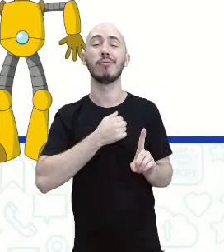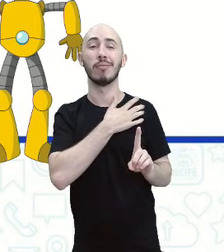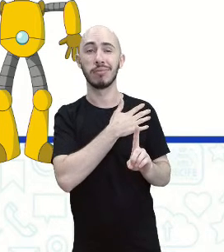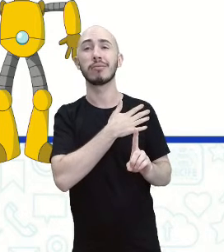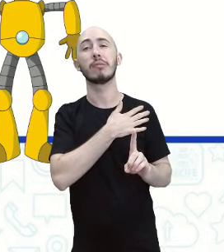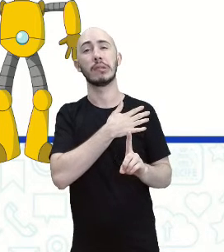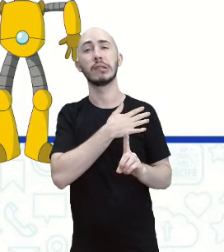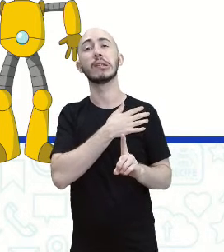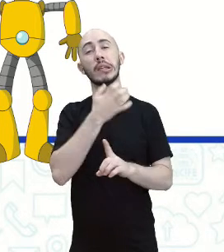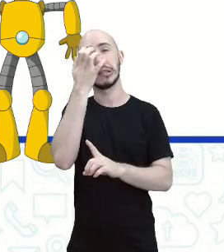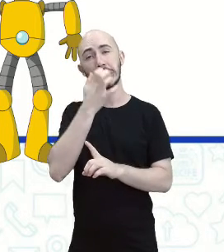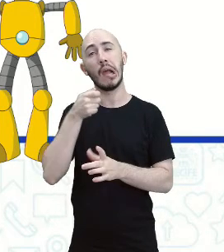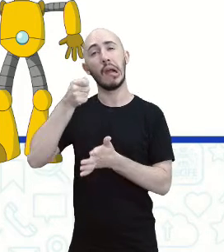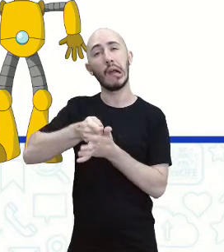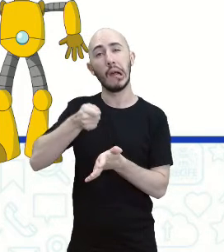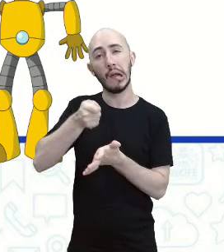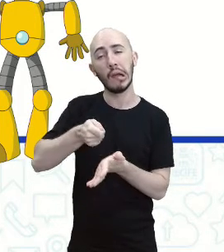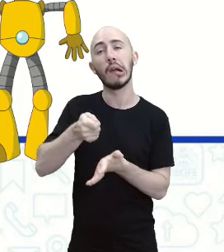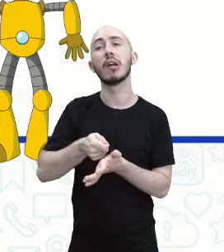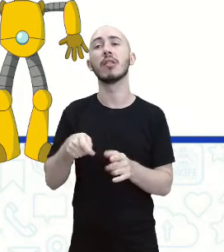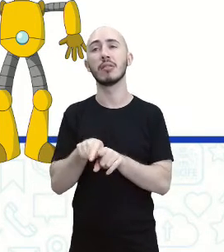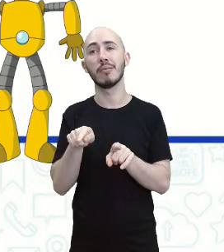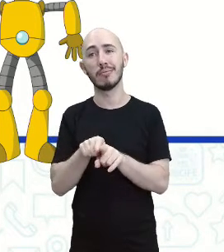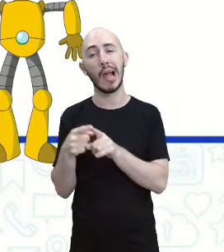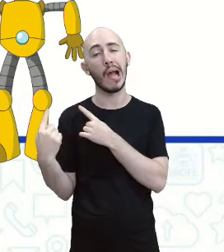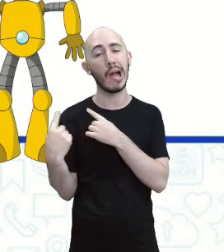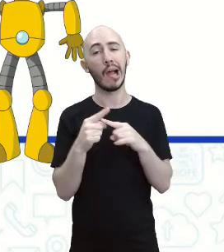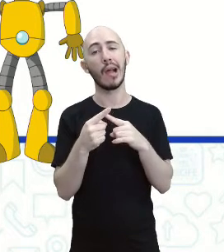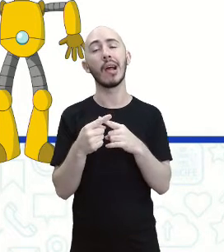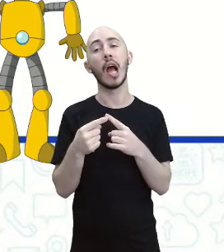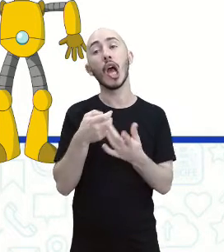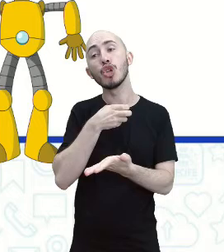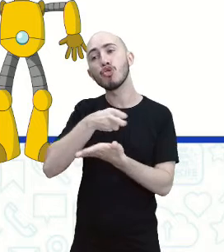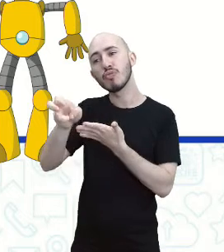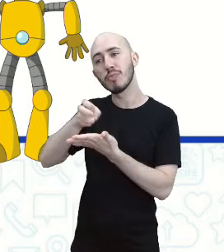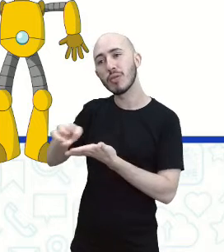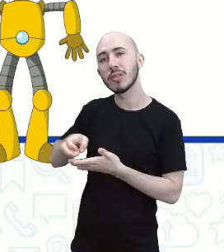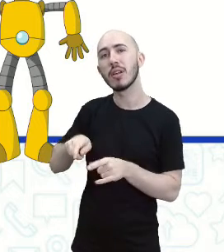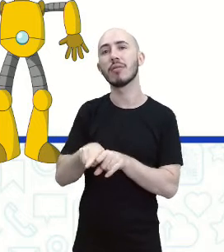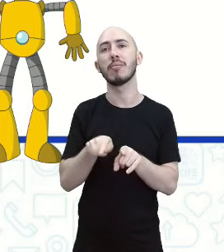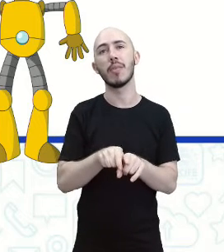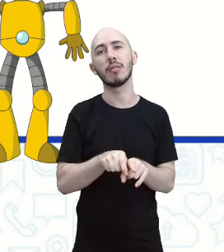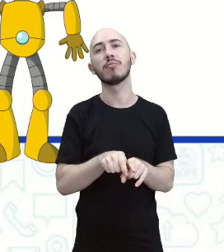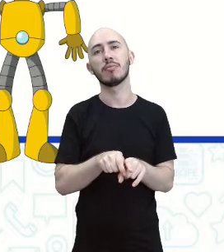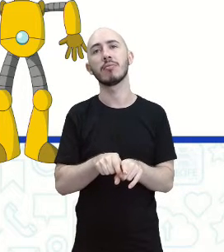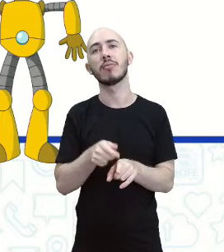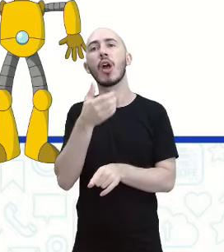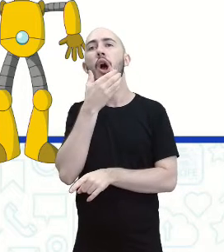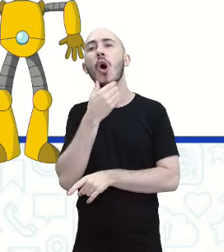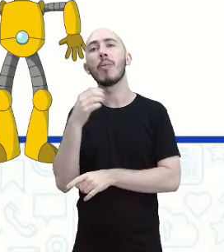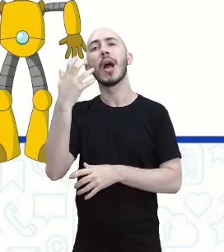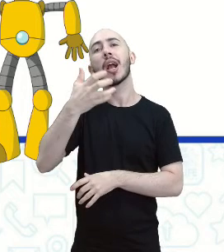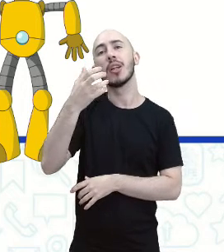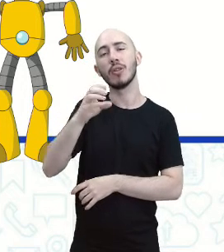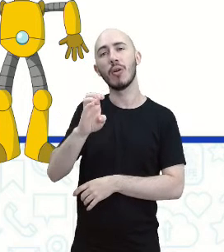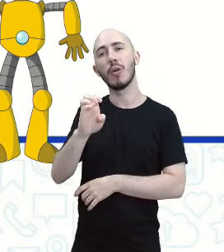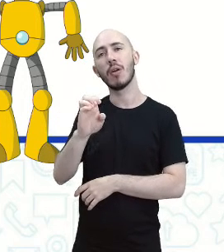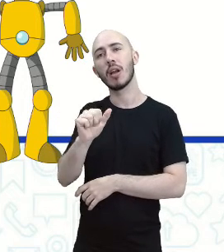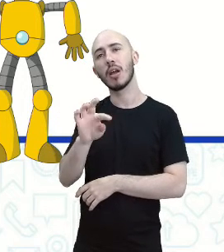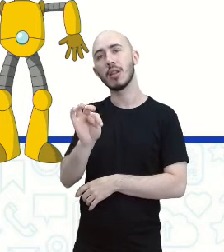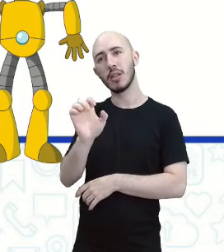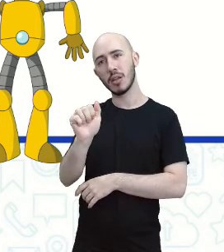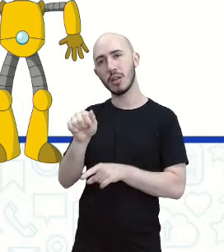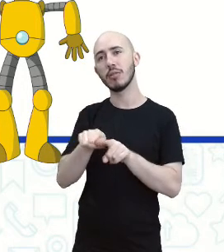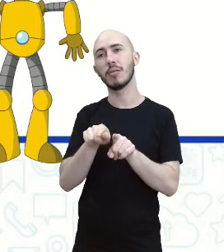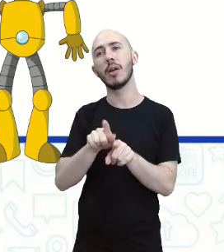vocês, pela ampliação da repressão, perseguição, exílios, como foi do Caetano e do Gil, prisões, torturas e mortes, né?